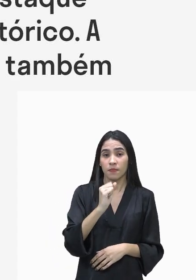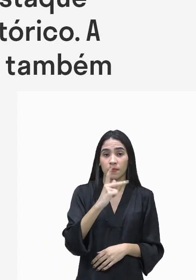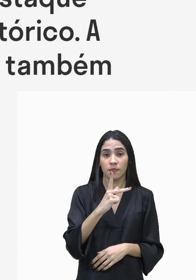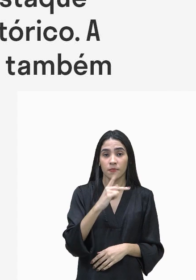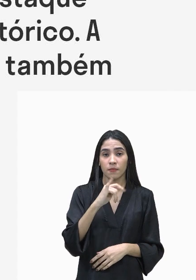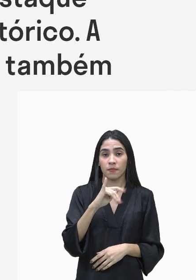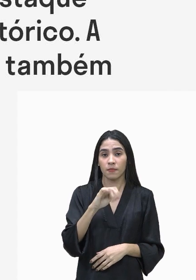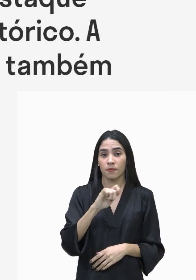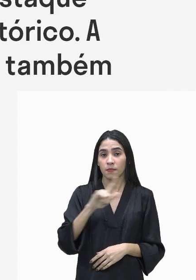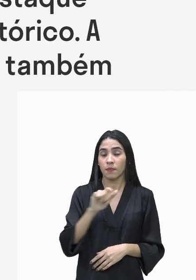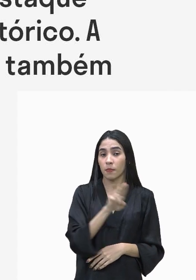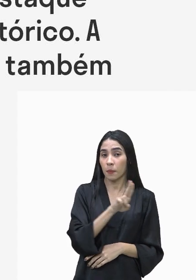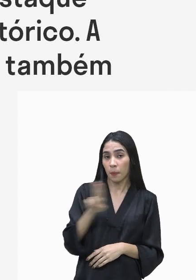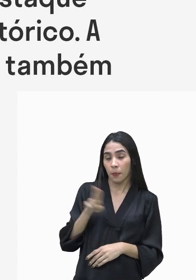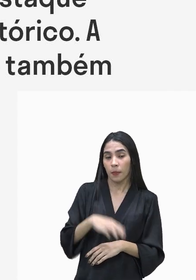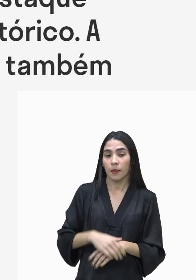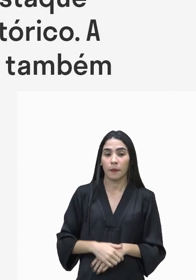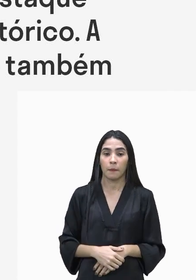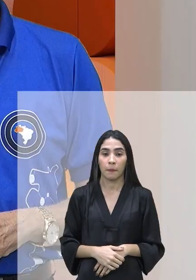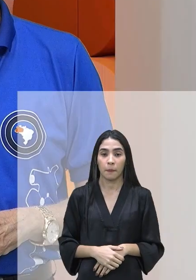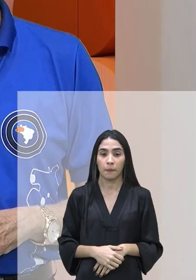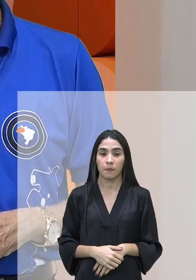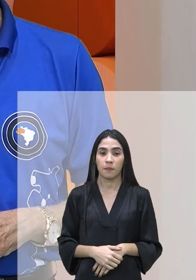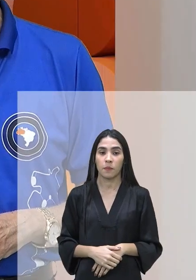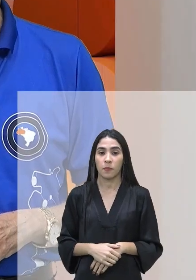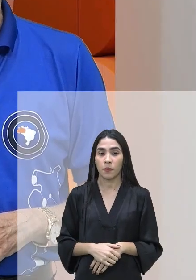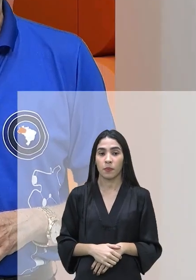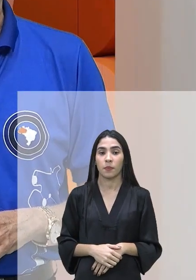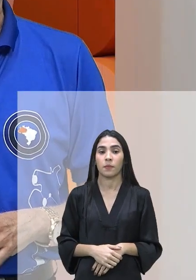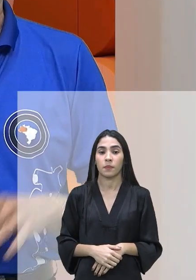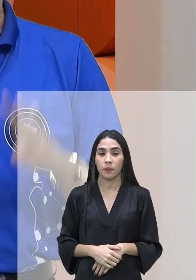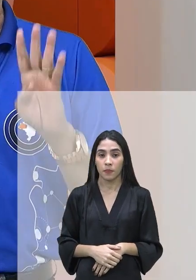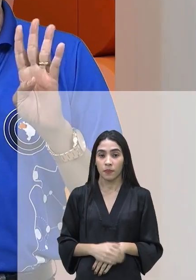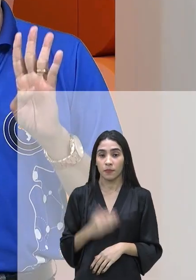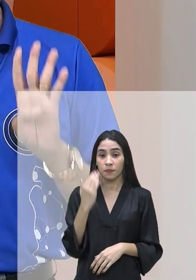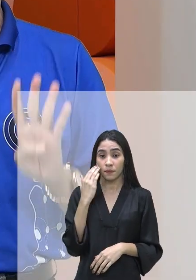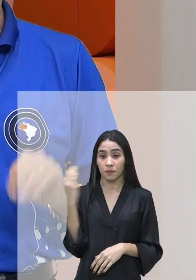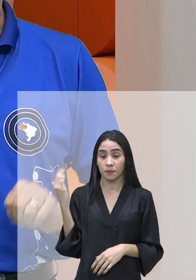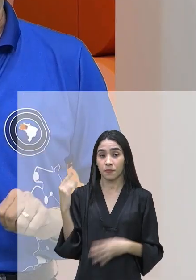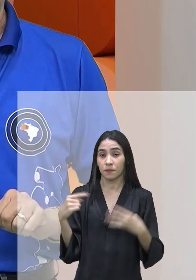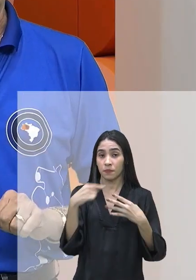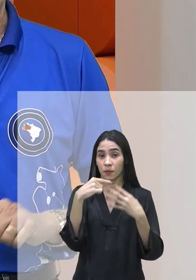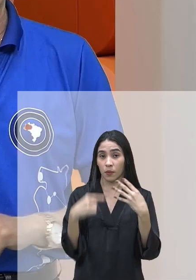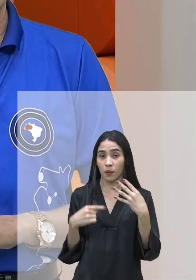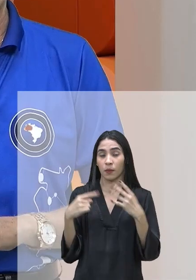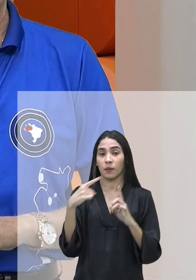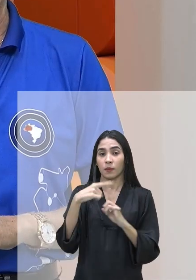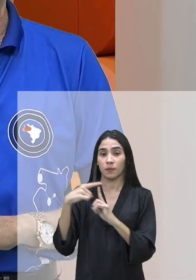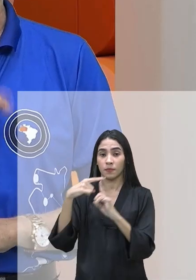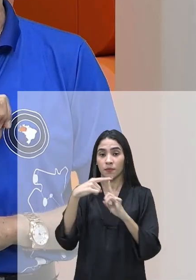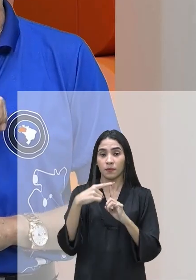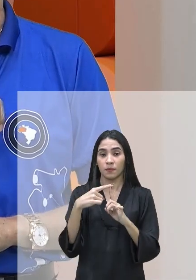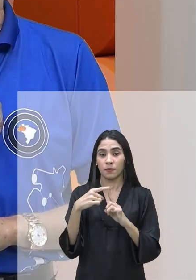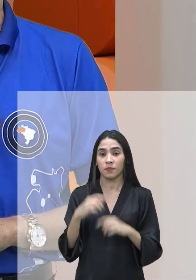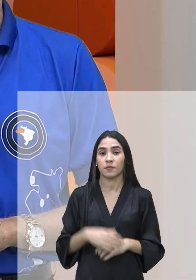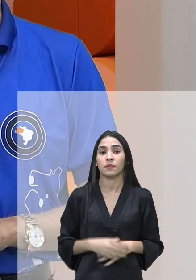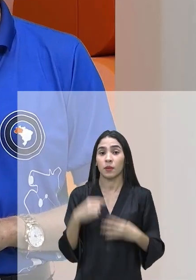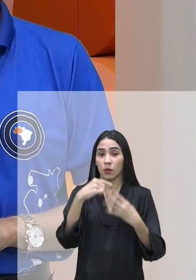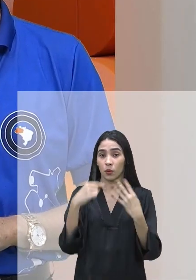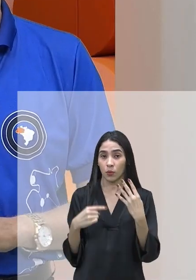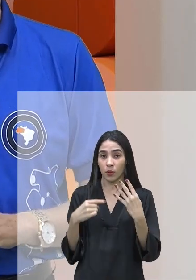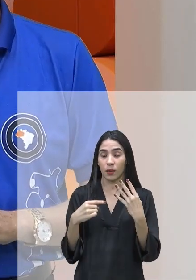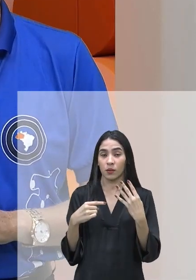que é nominado por Pierre Bourdieu. Vamos lá? Olha aí, são 4 tipos, né? 4 tipos,